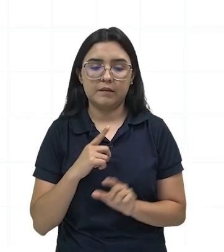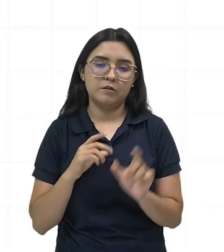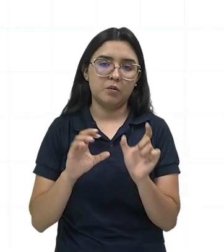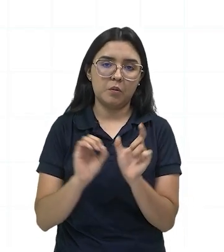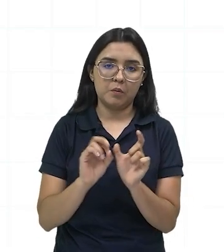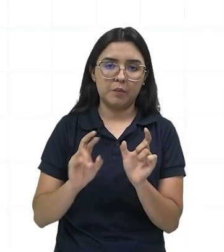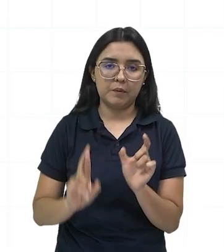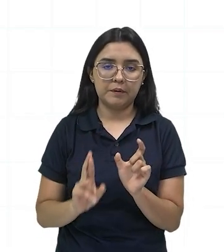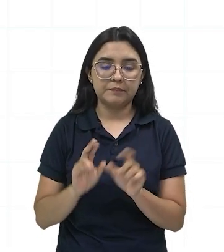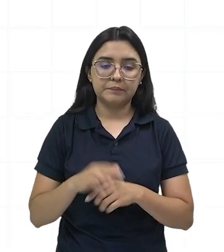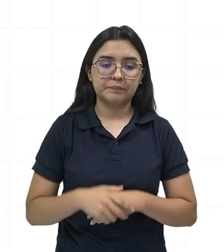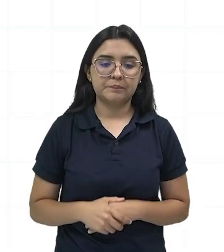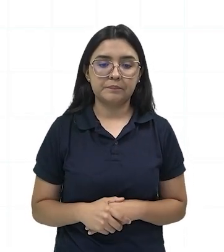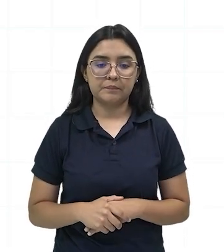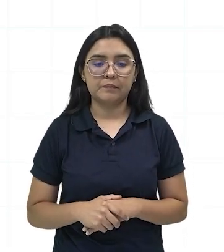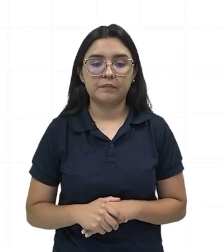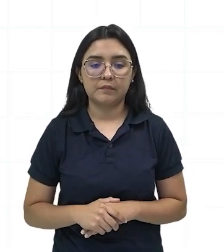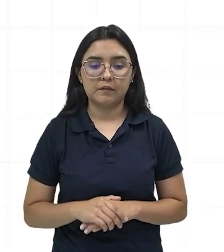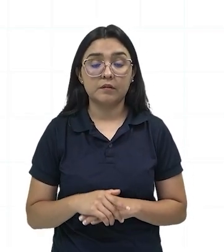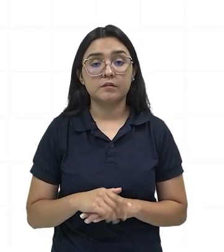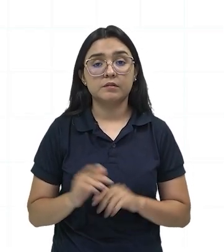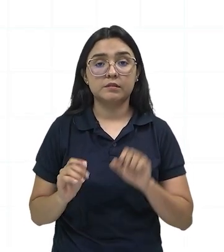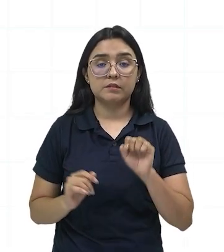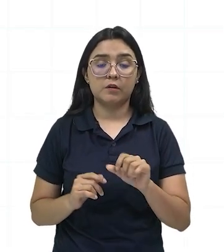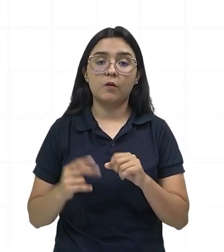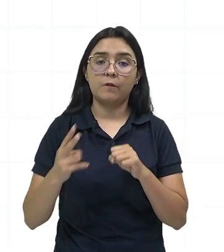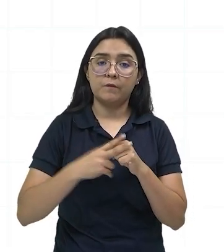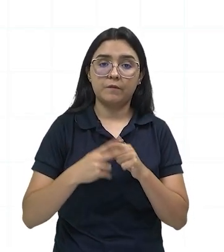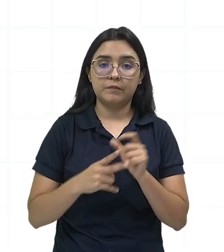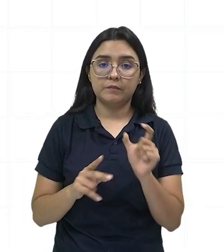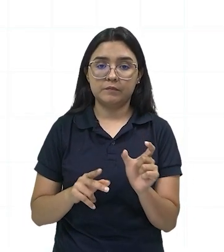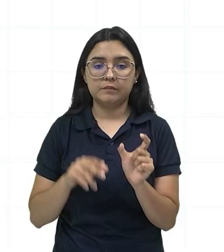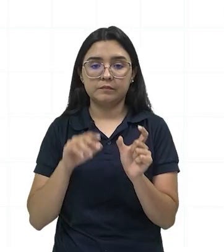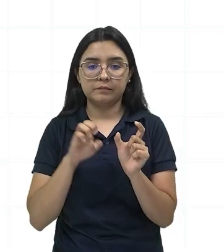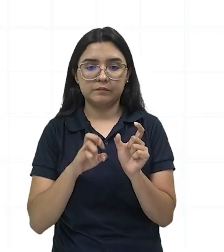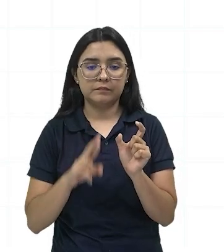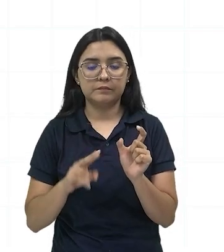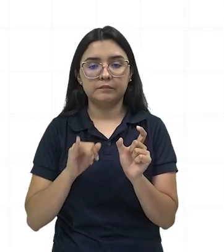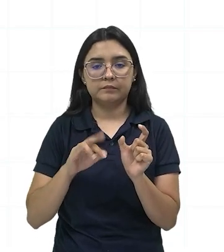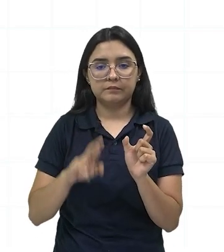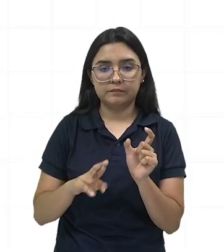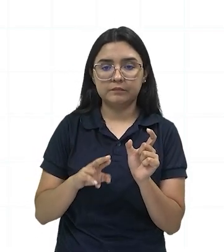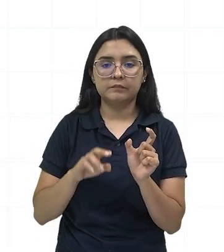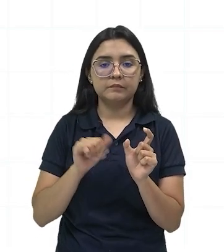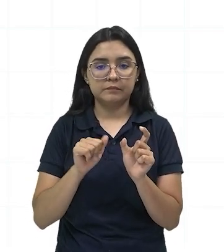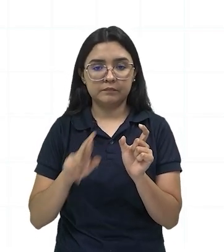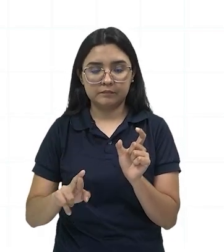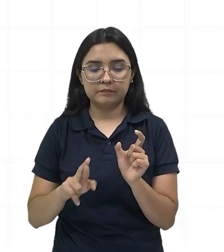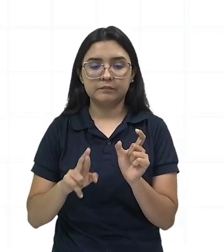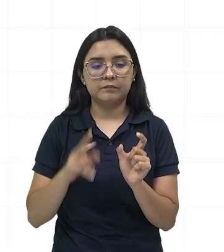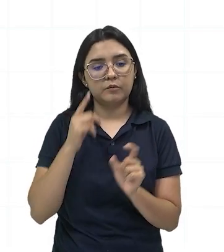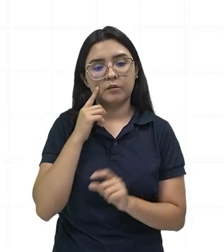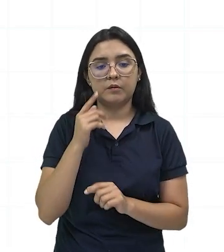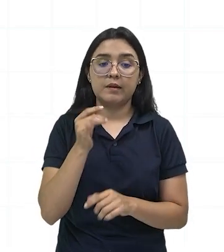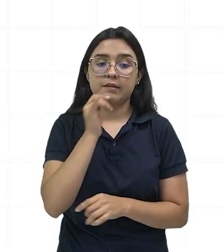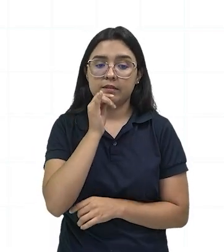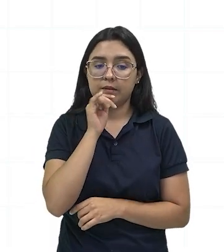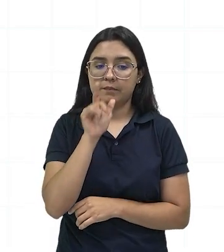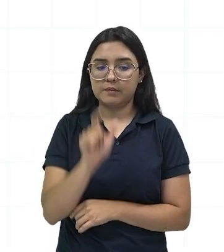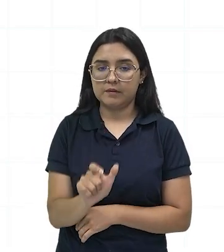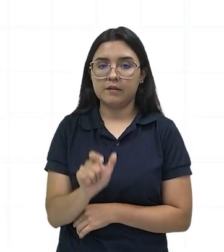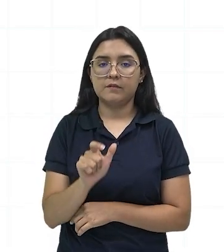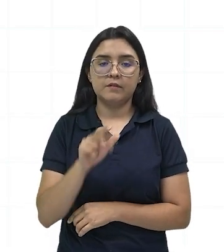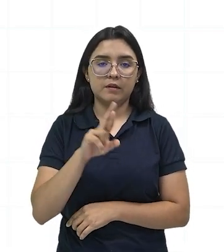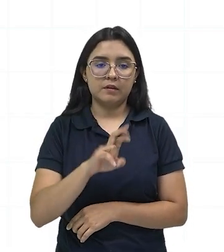é uma exceção. Geralmente, quando o verbo termina em AR, ER e IR, como reciclar,